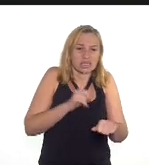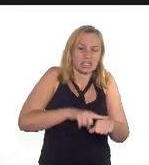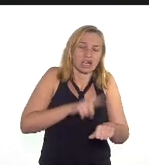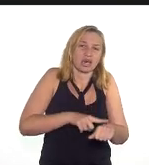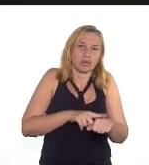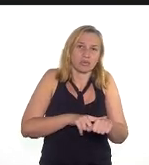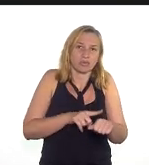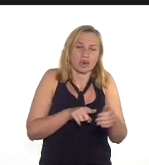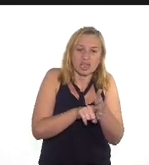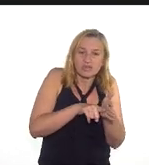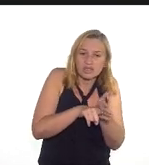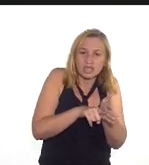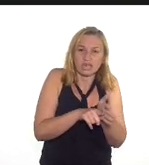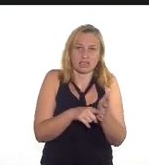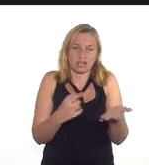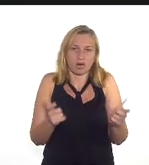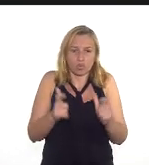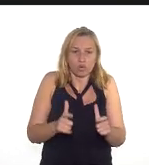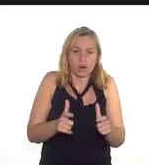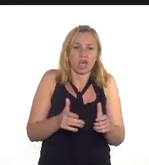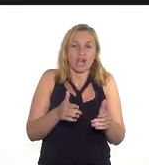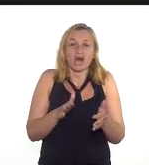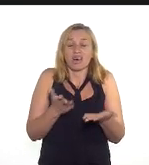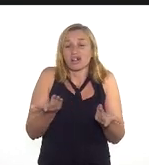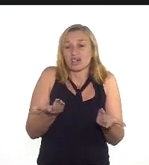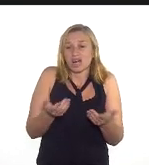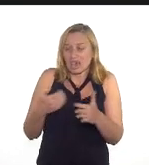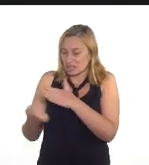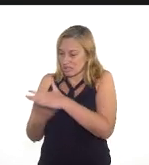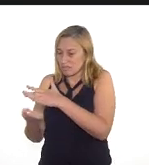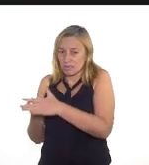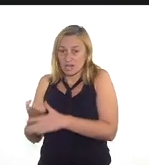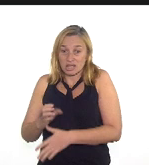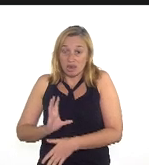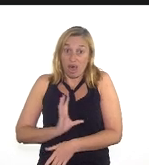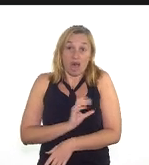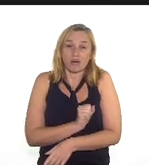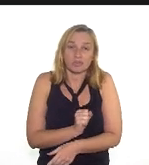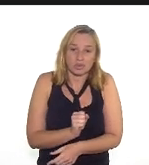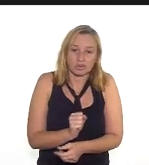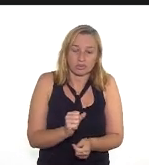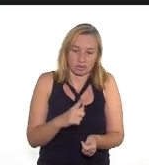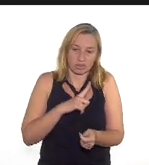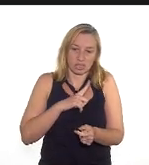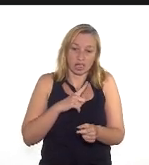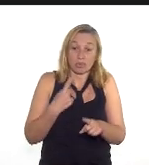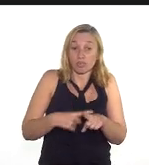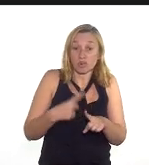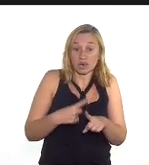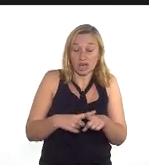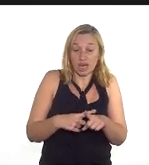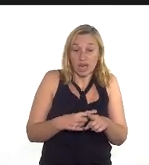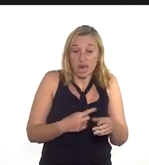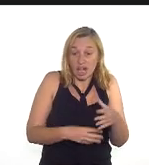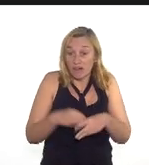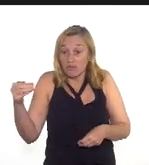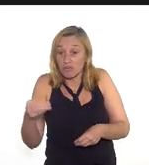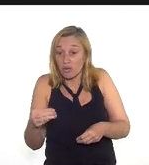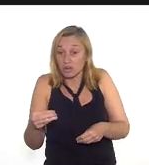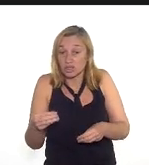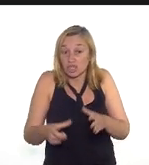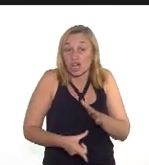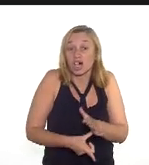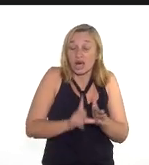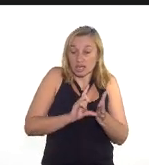realização das ações fiscais. Até porque as empresas adoram quando tem isso, porque elas usam muito mais de subterfúgios para não entregar, pedir